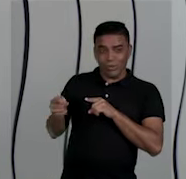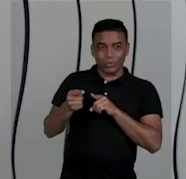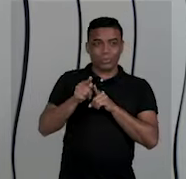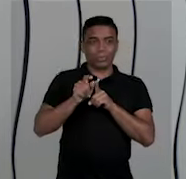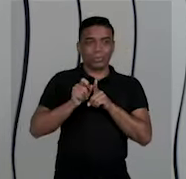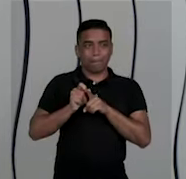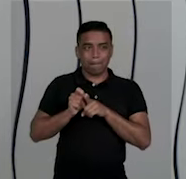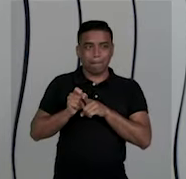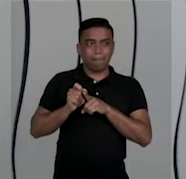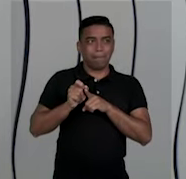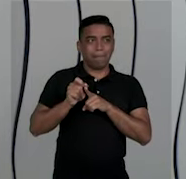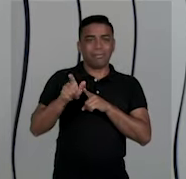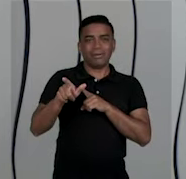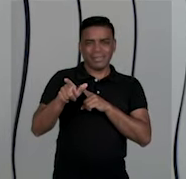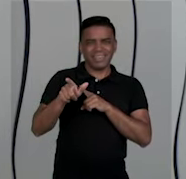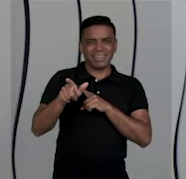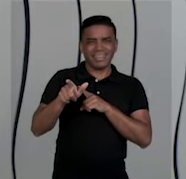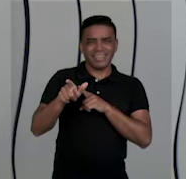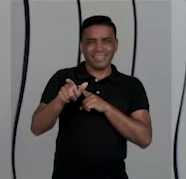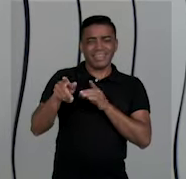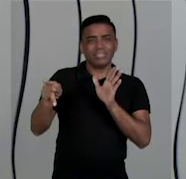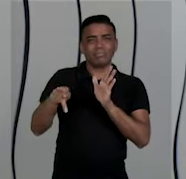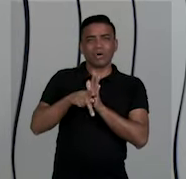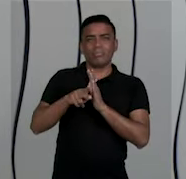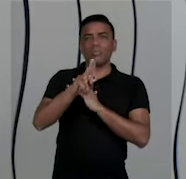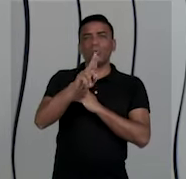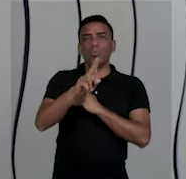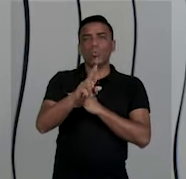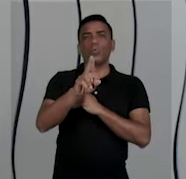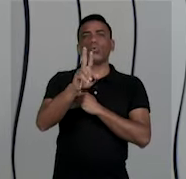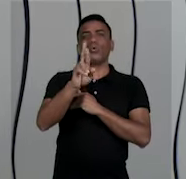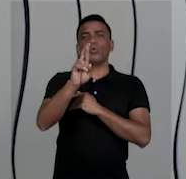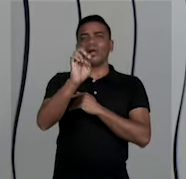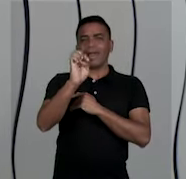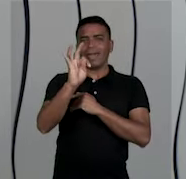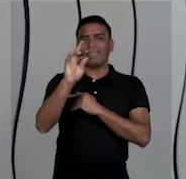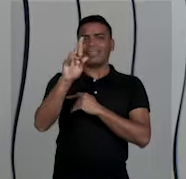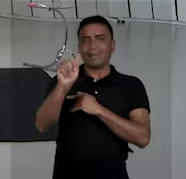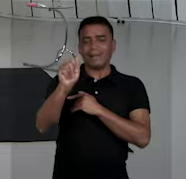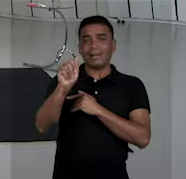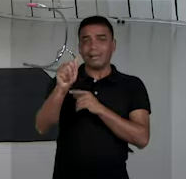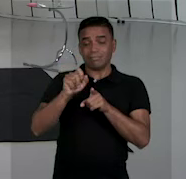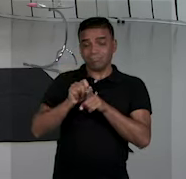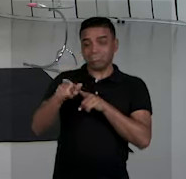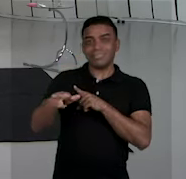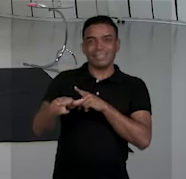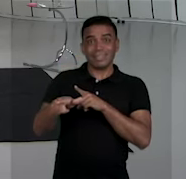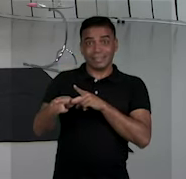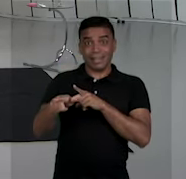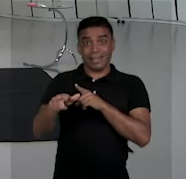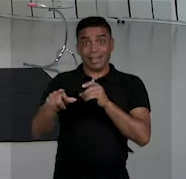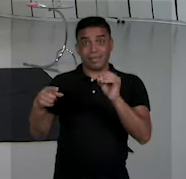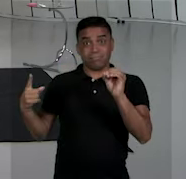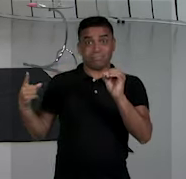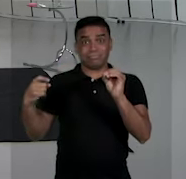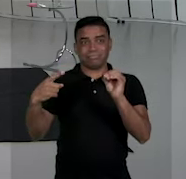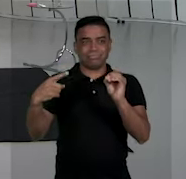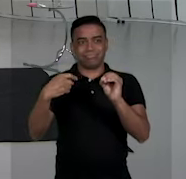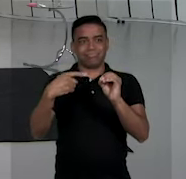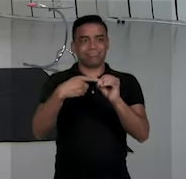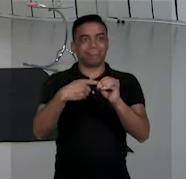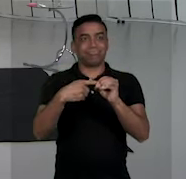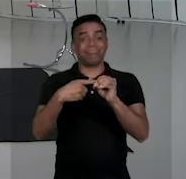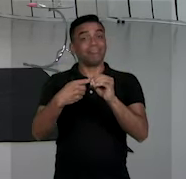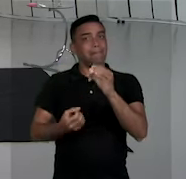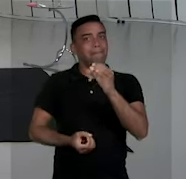e encontra junto, né, com a uretra e sai pelo pênis para que ocorra a fecundação. Voltando aqui